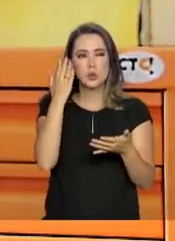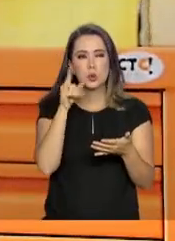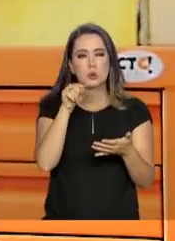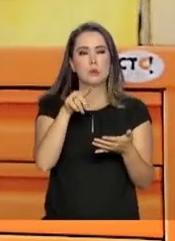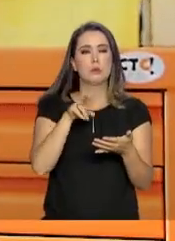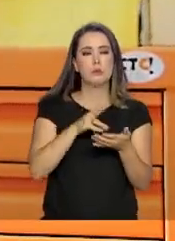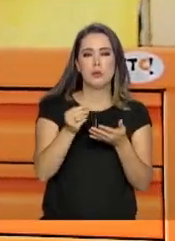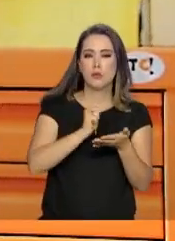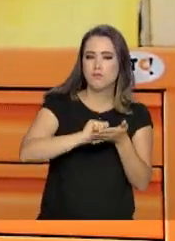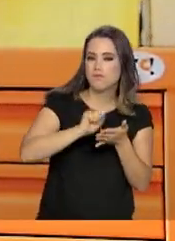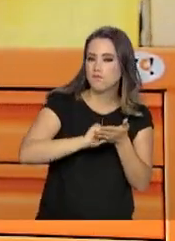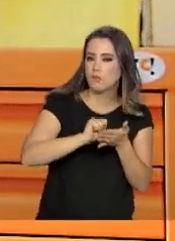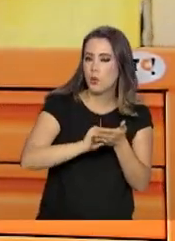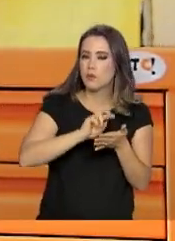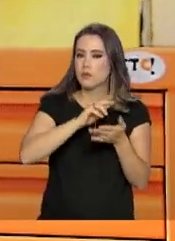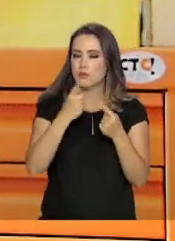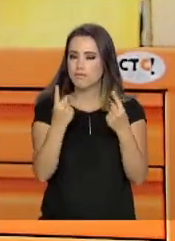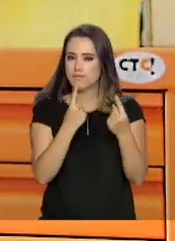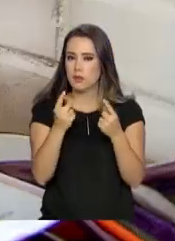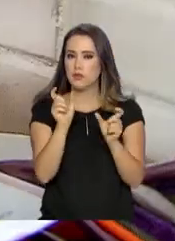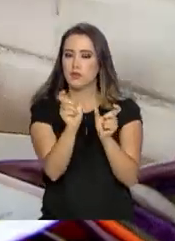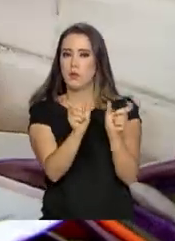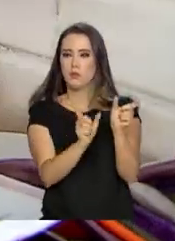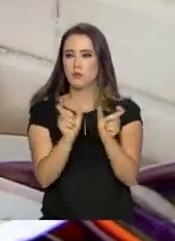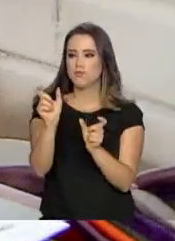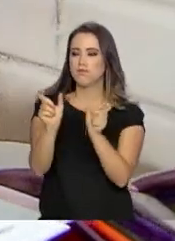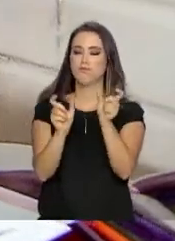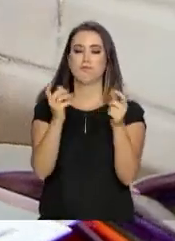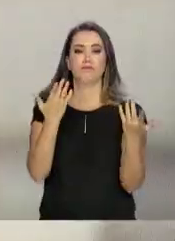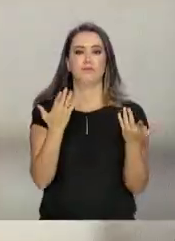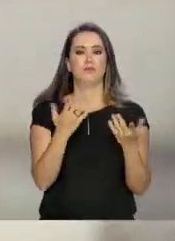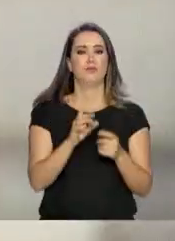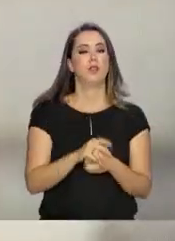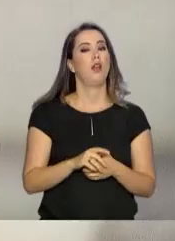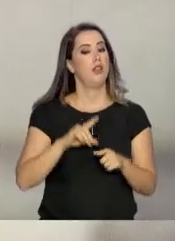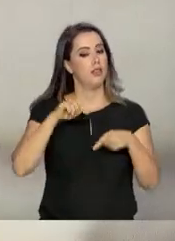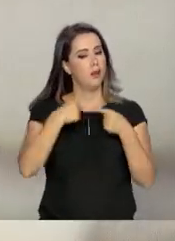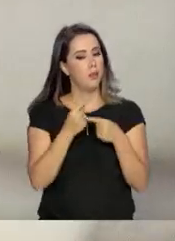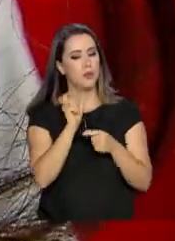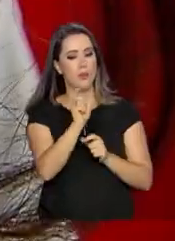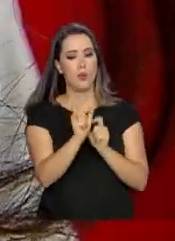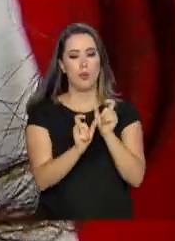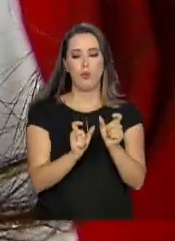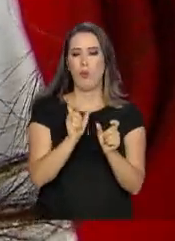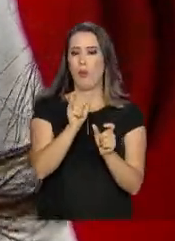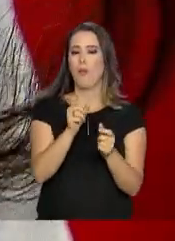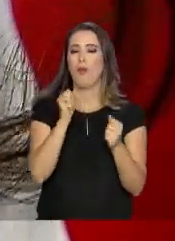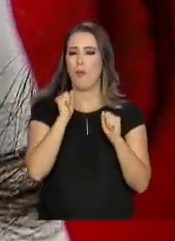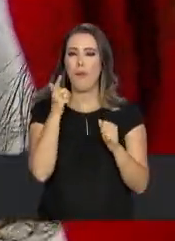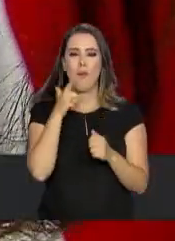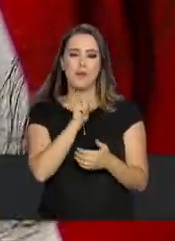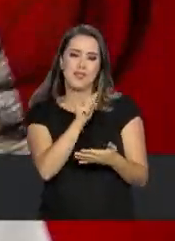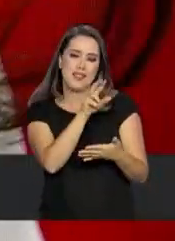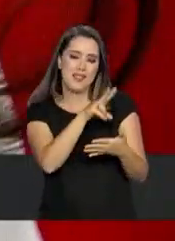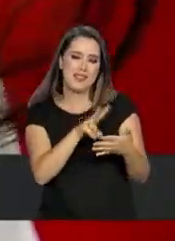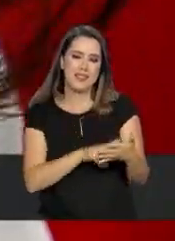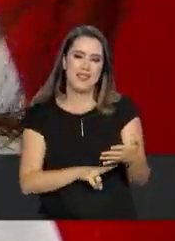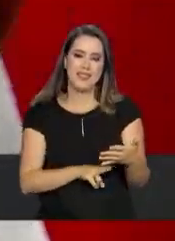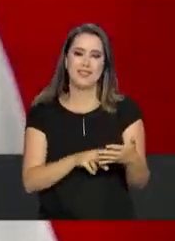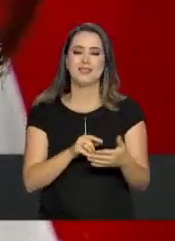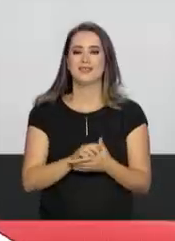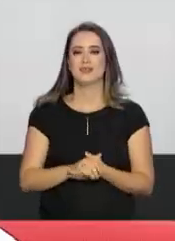a dança aos poucos a leitura também vai fluindo osso mingau e